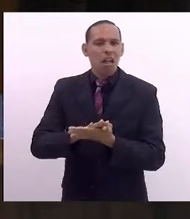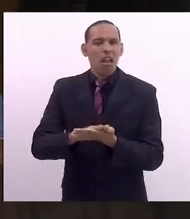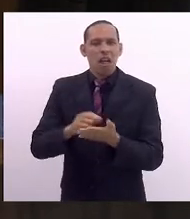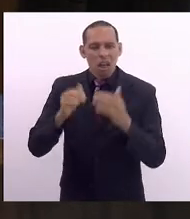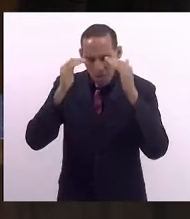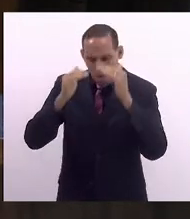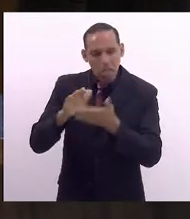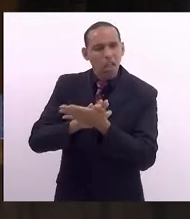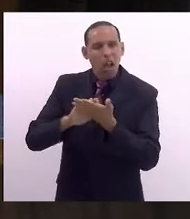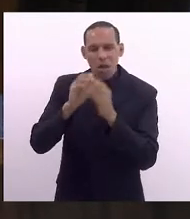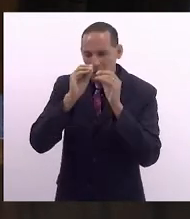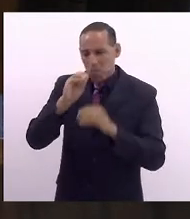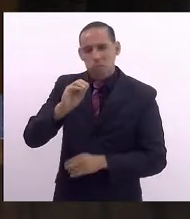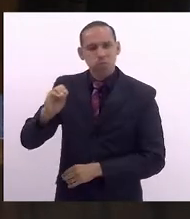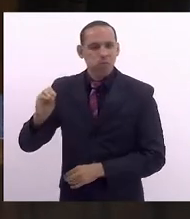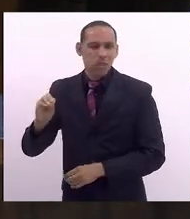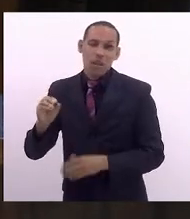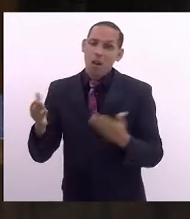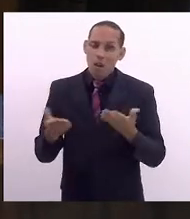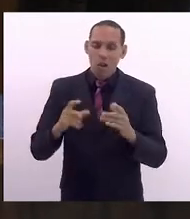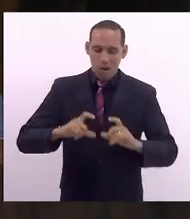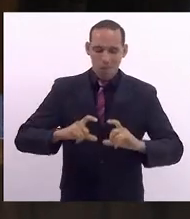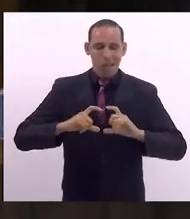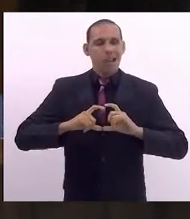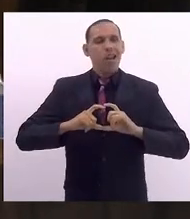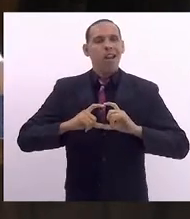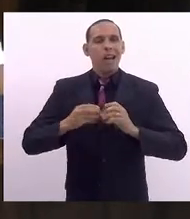uma ressignificação dessa medalha.